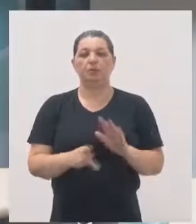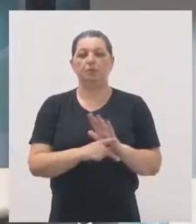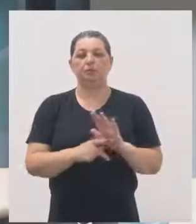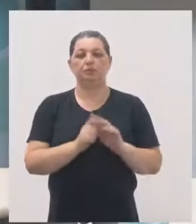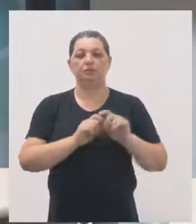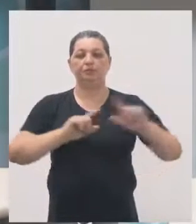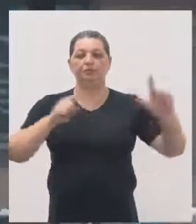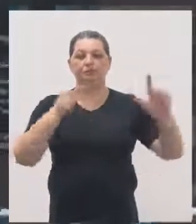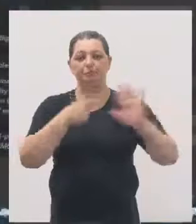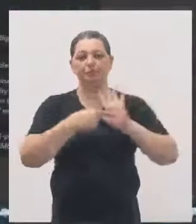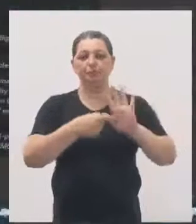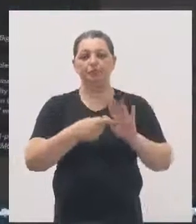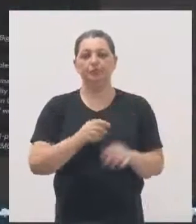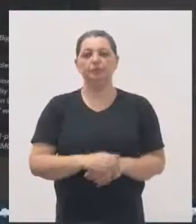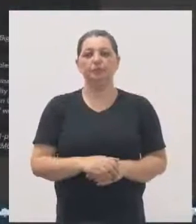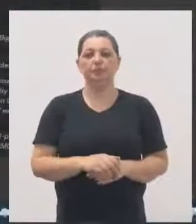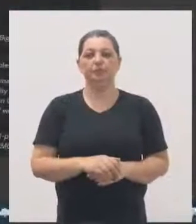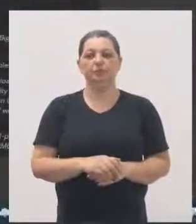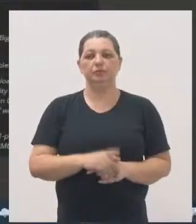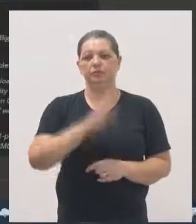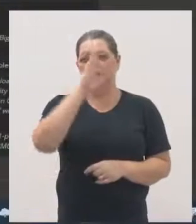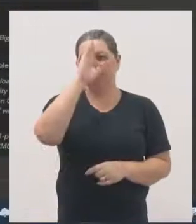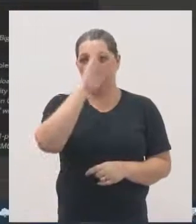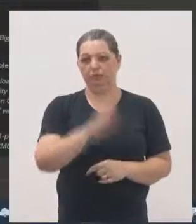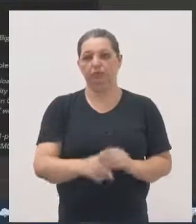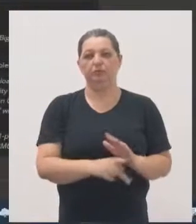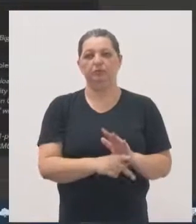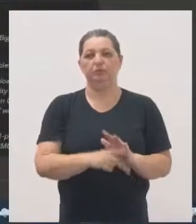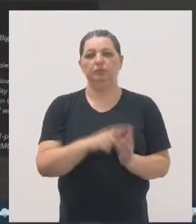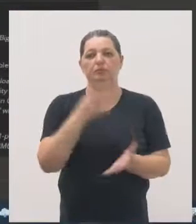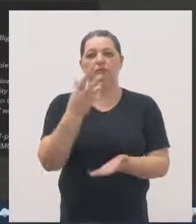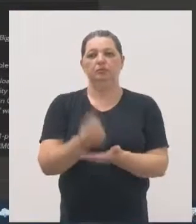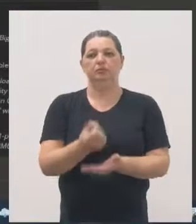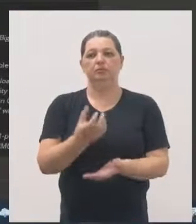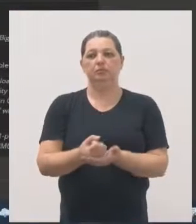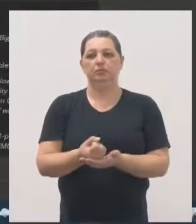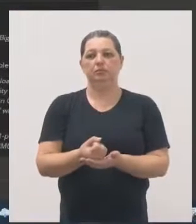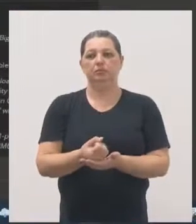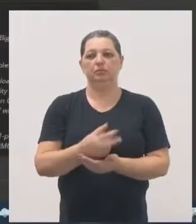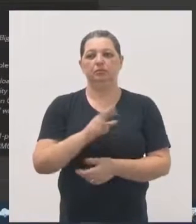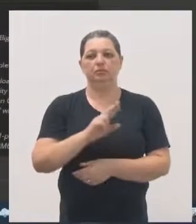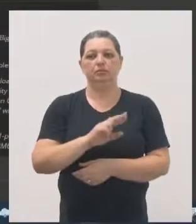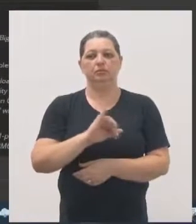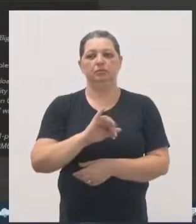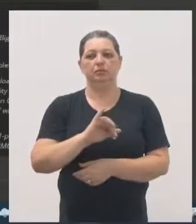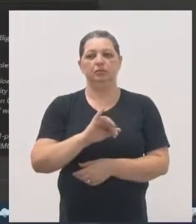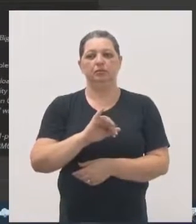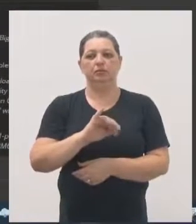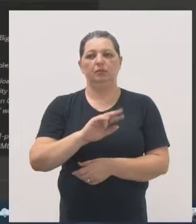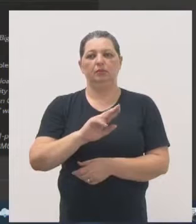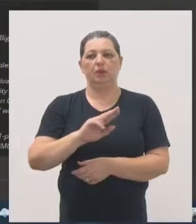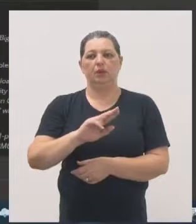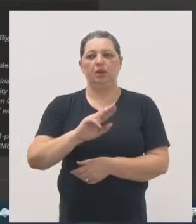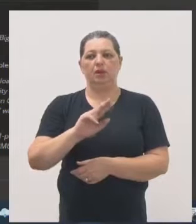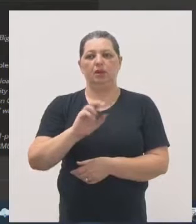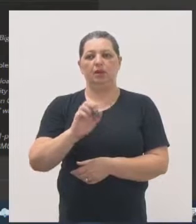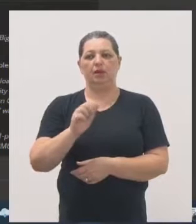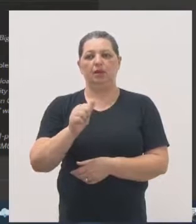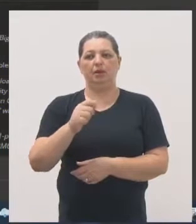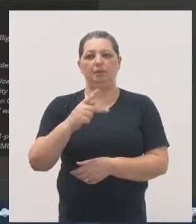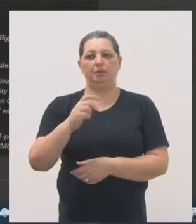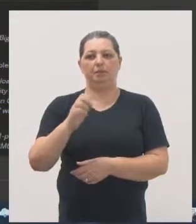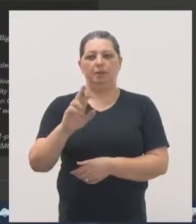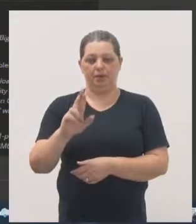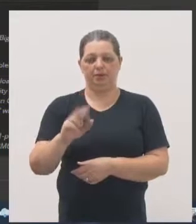vocês. Eu já estou na página principal de download do Reaper. Então, o Reaper é um aplicativo que a gente instala no